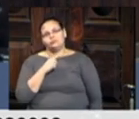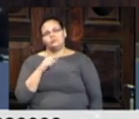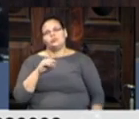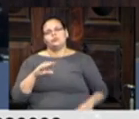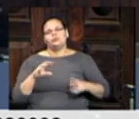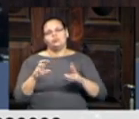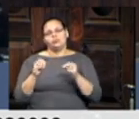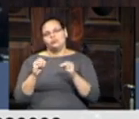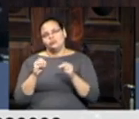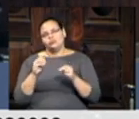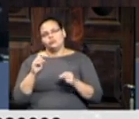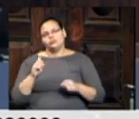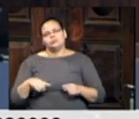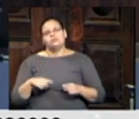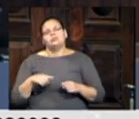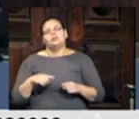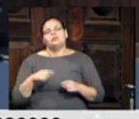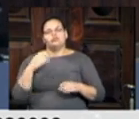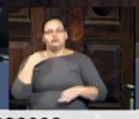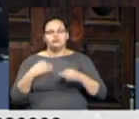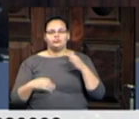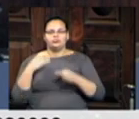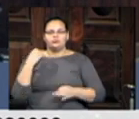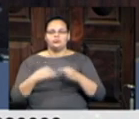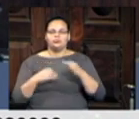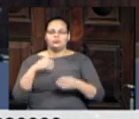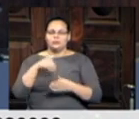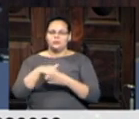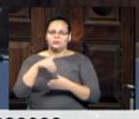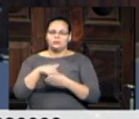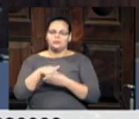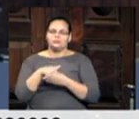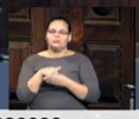toda esta judicialização das eleições.